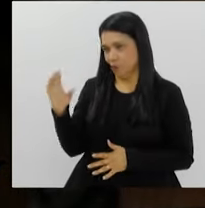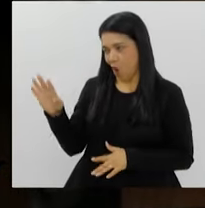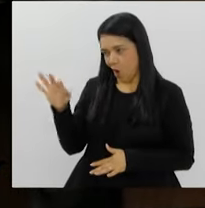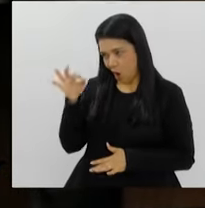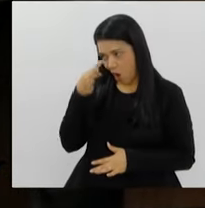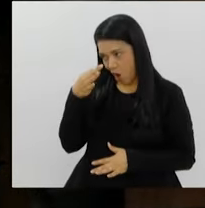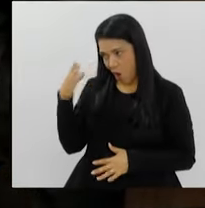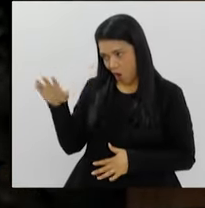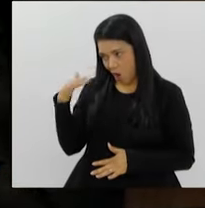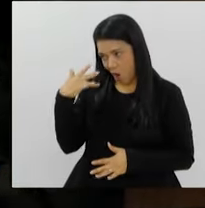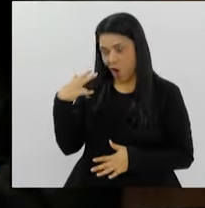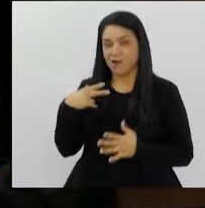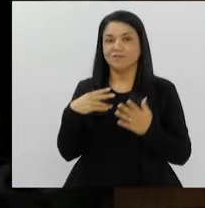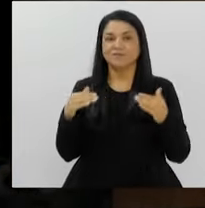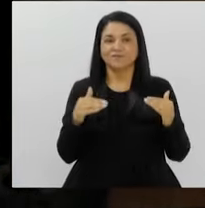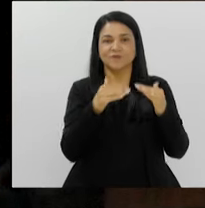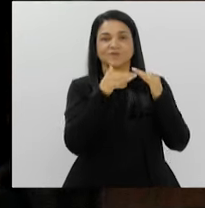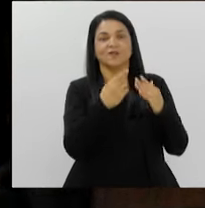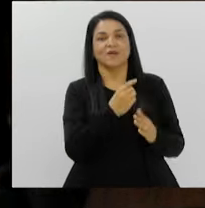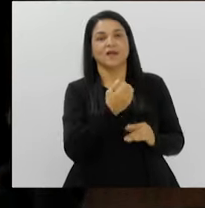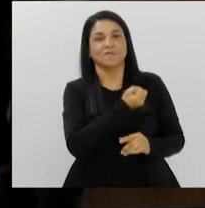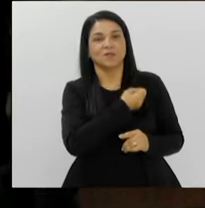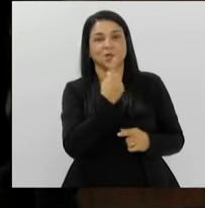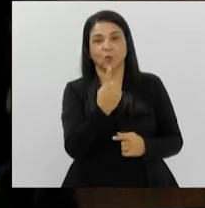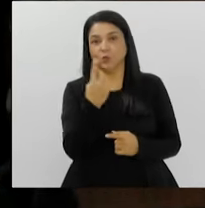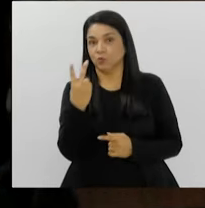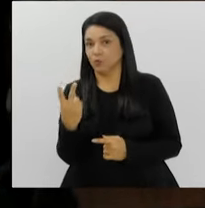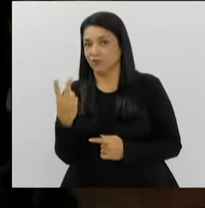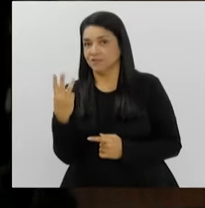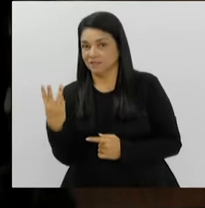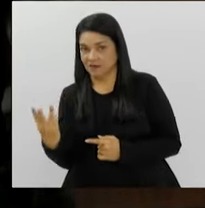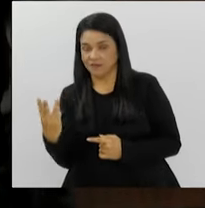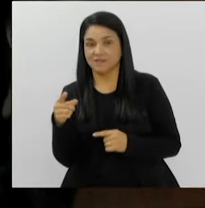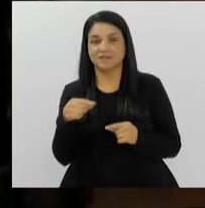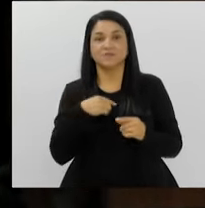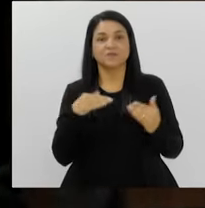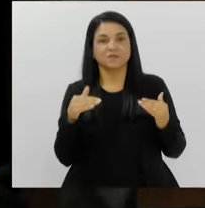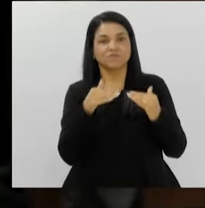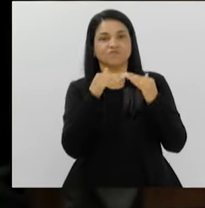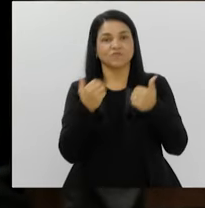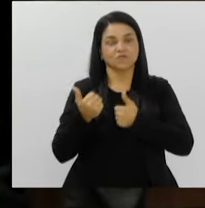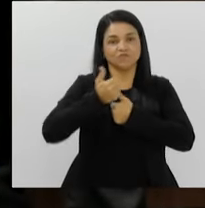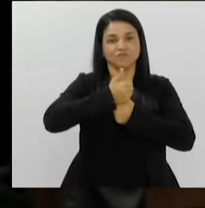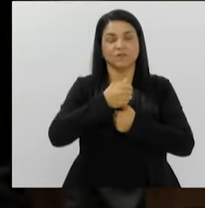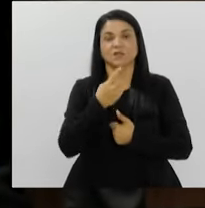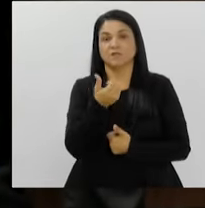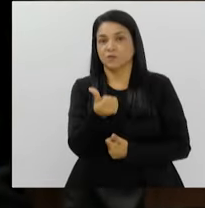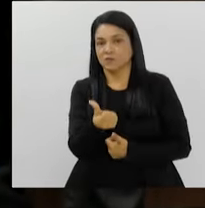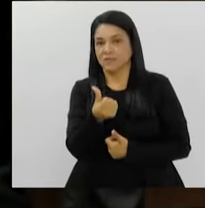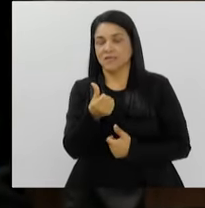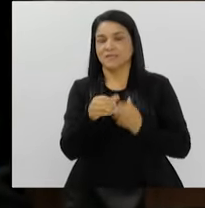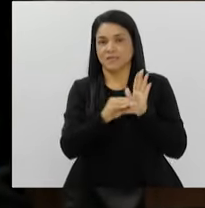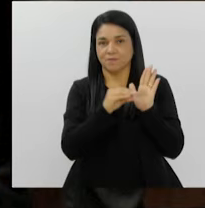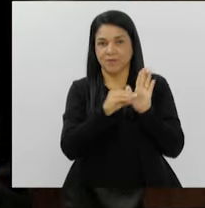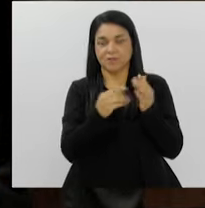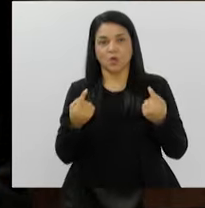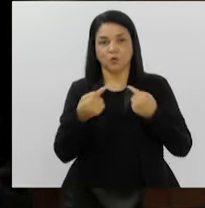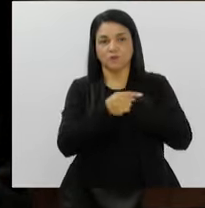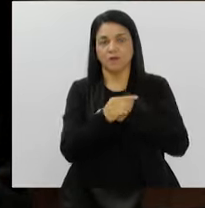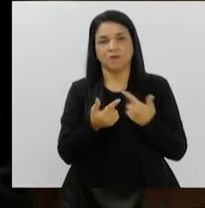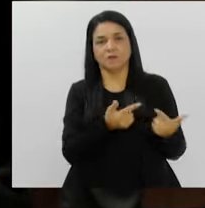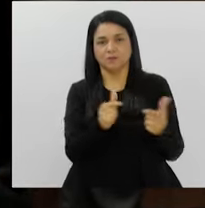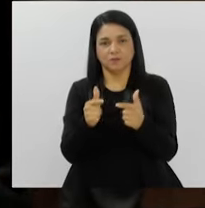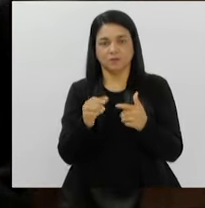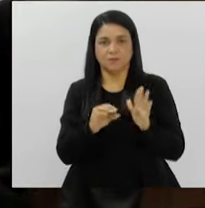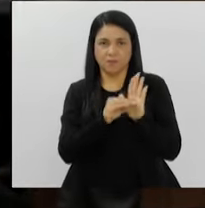O parecer é favorável às emendas número 1, 2 e 3... Favorável com subemenda à emenda número 6, contrário às demais emendas,